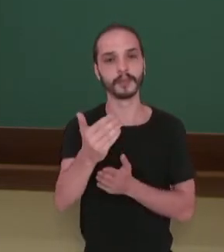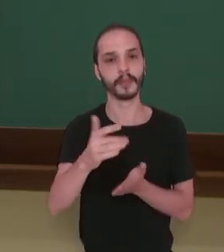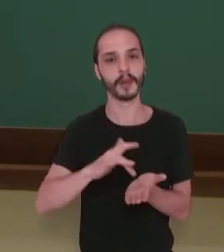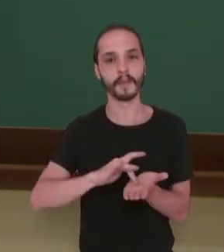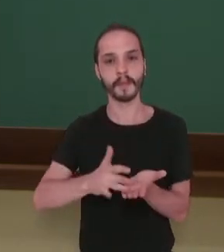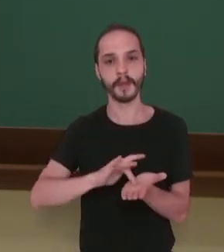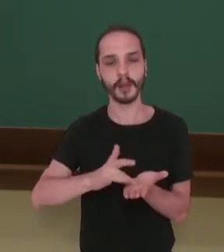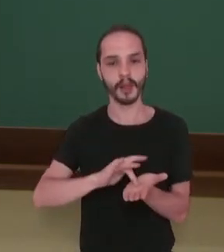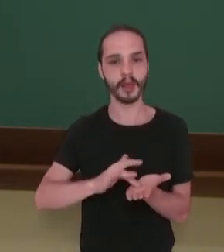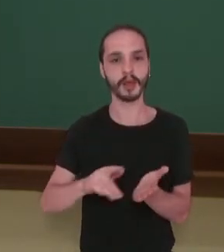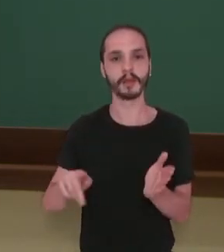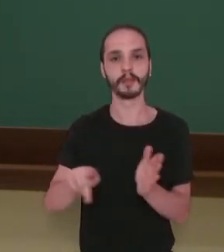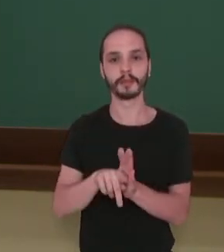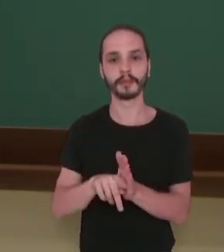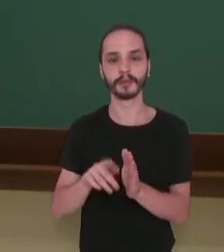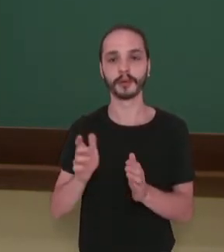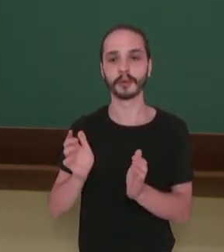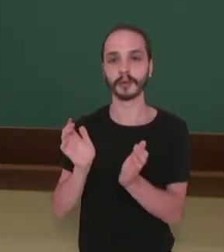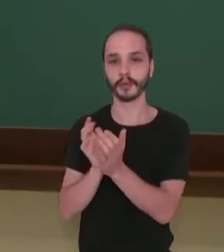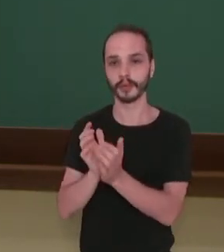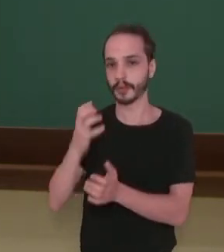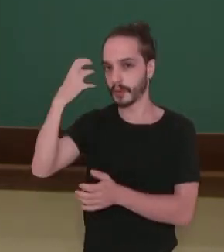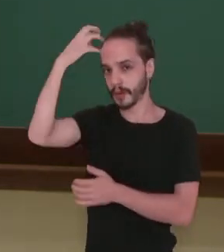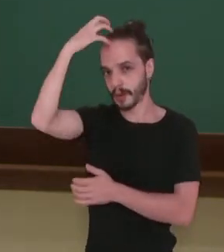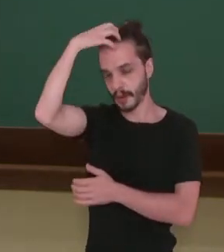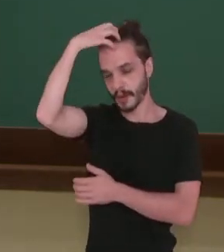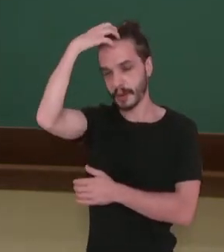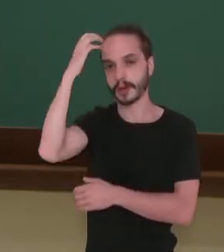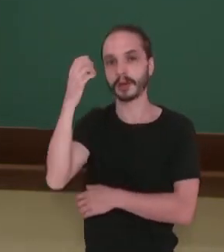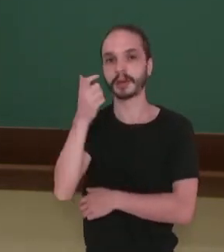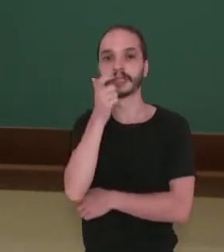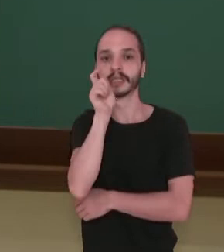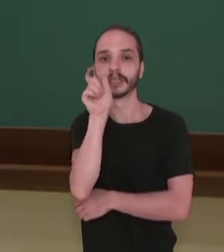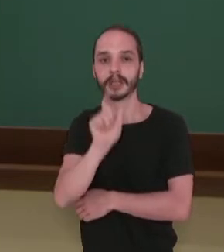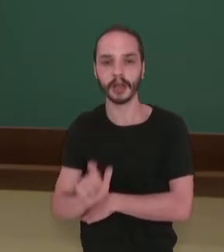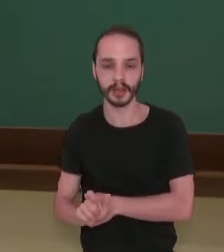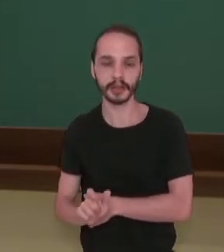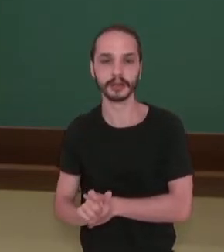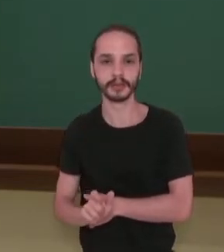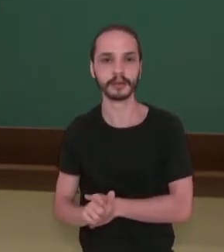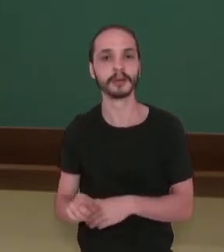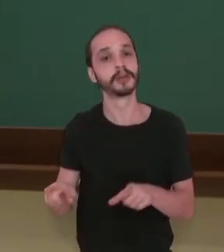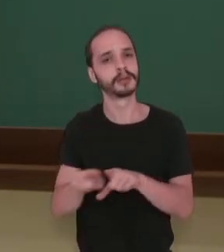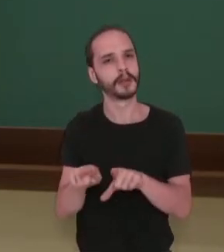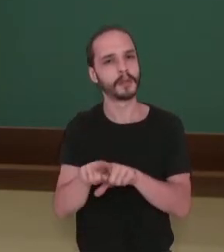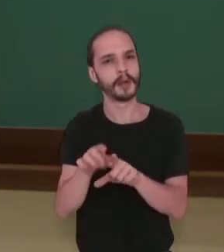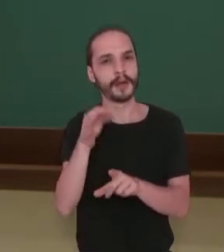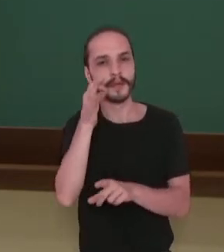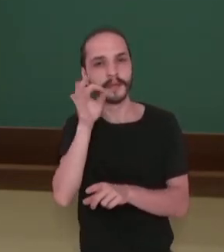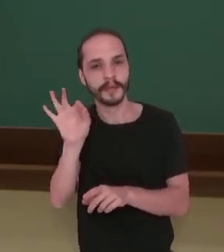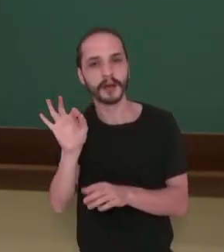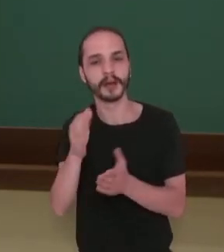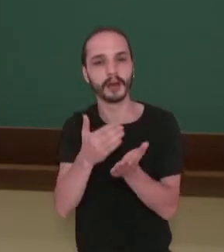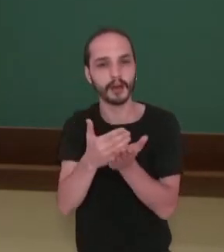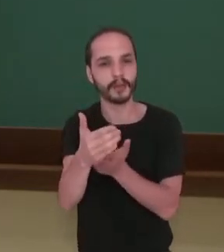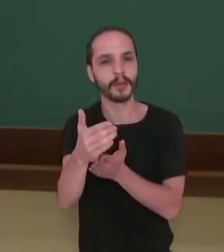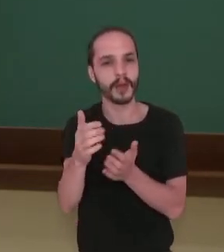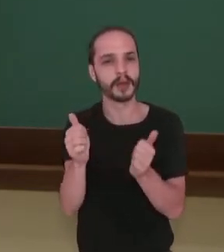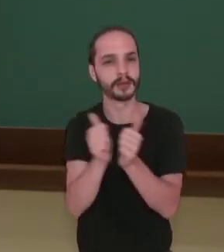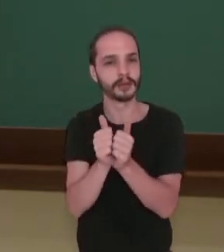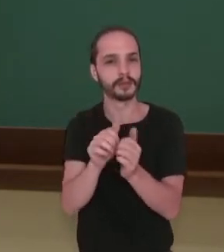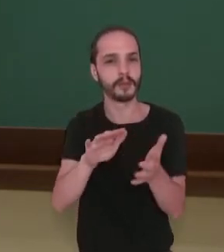cortes italianas. O baleto também ali na França, né, começou a surgir e teve muitos